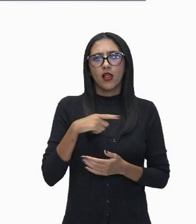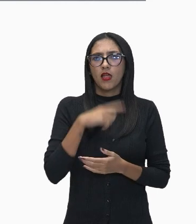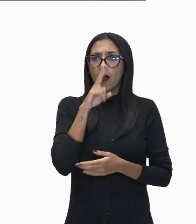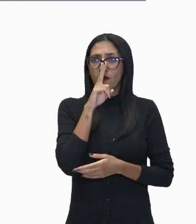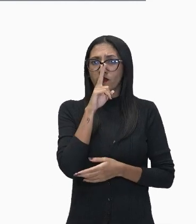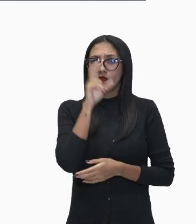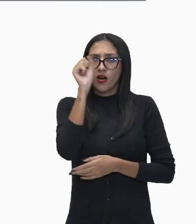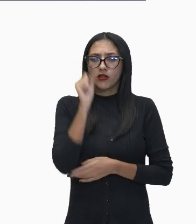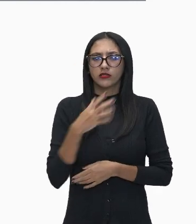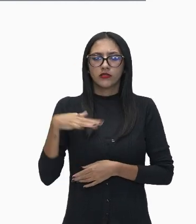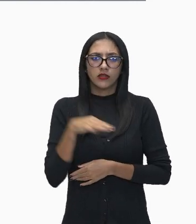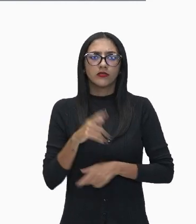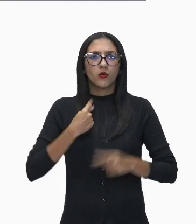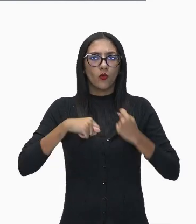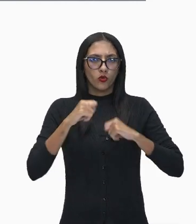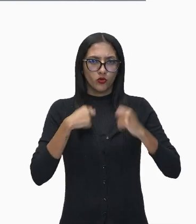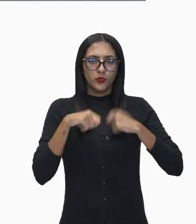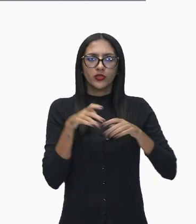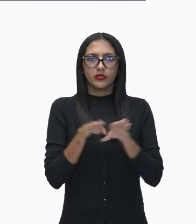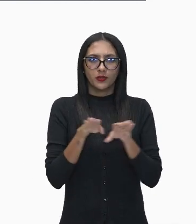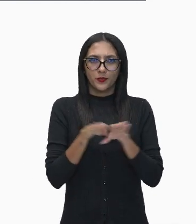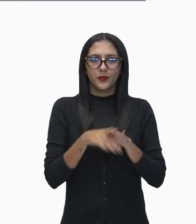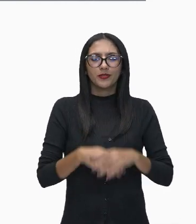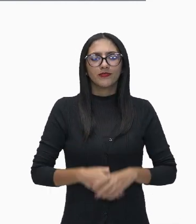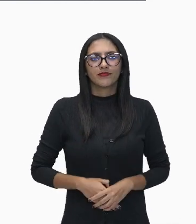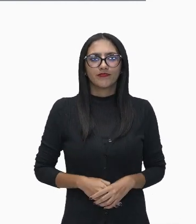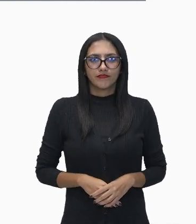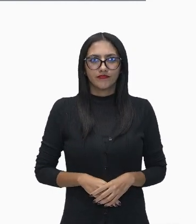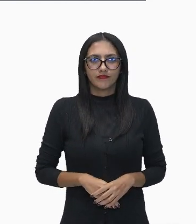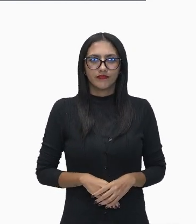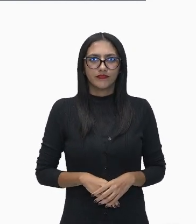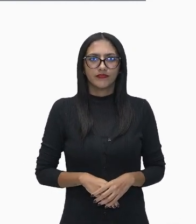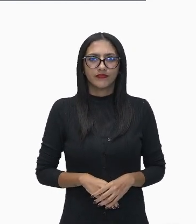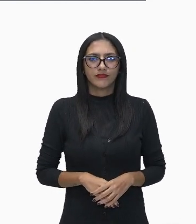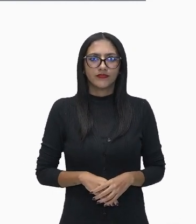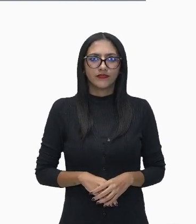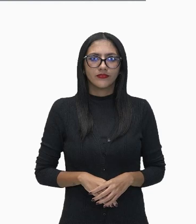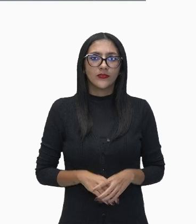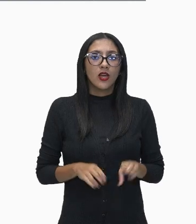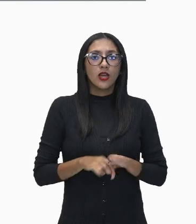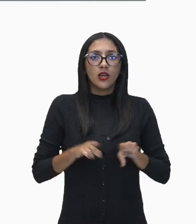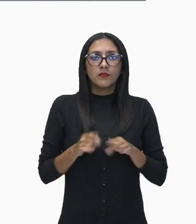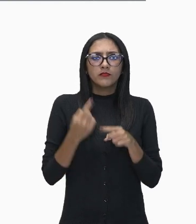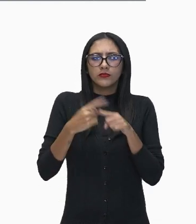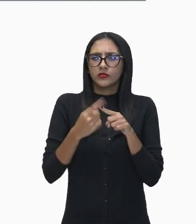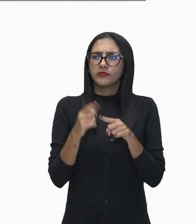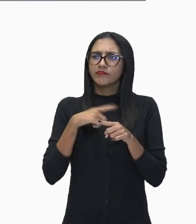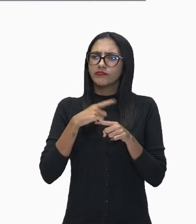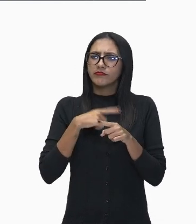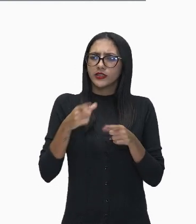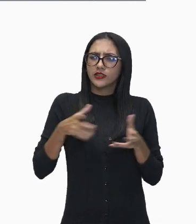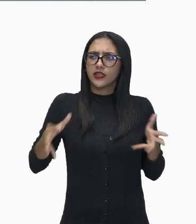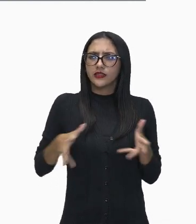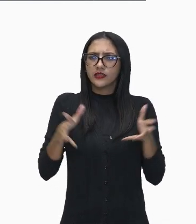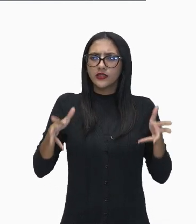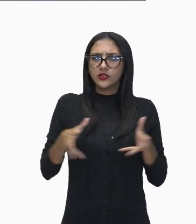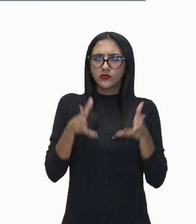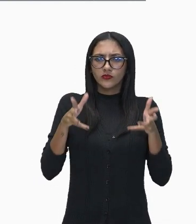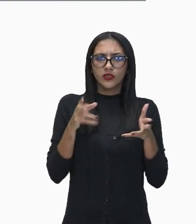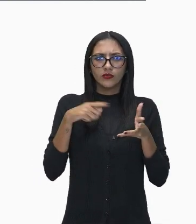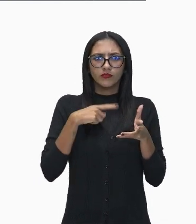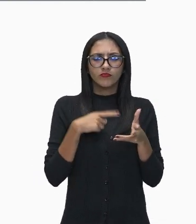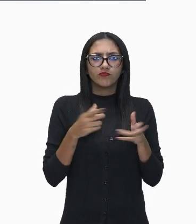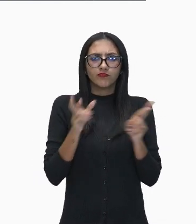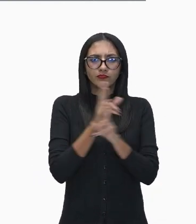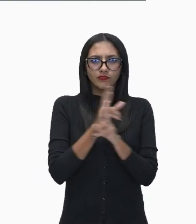fortalecimento econômico, tá? E por que há então essa contribuição das redes